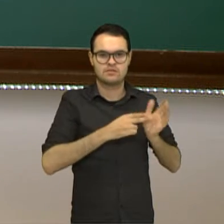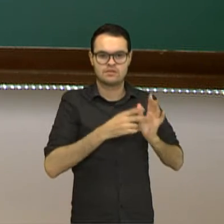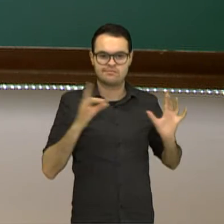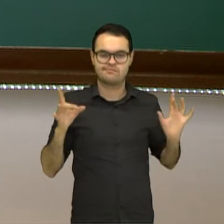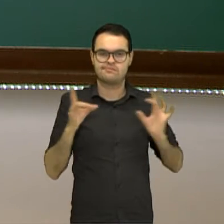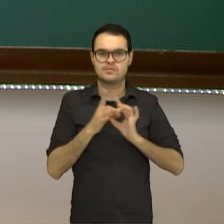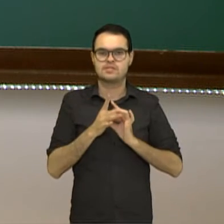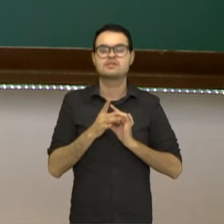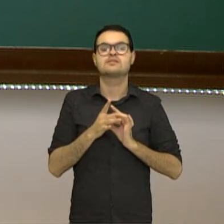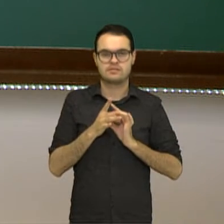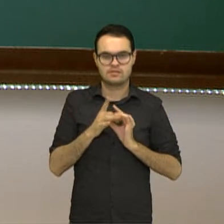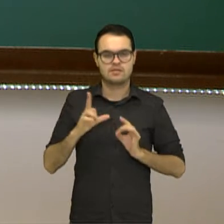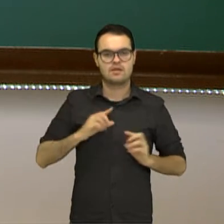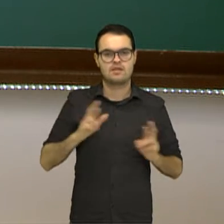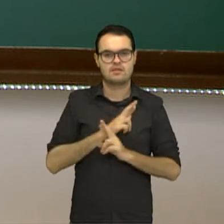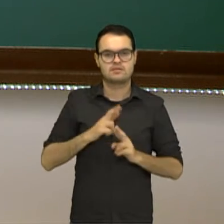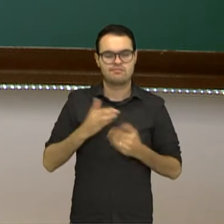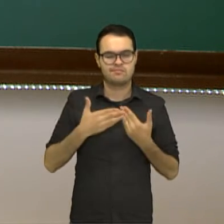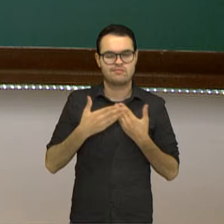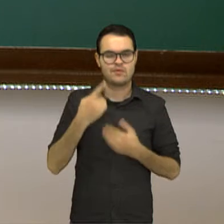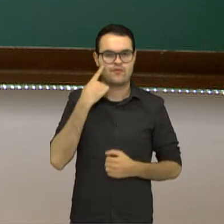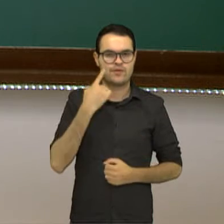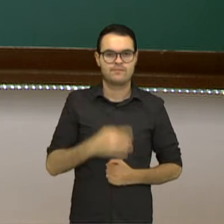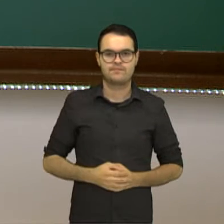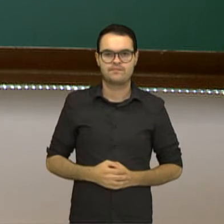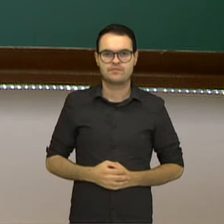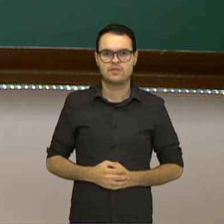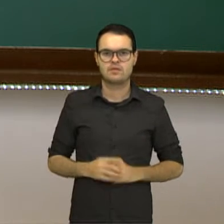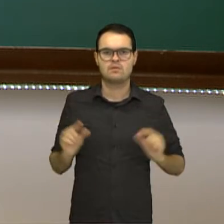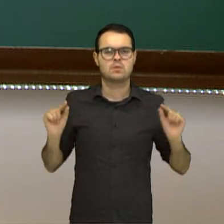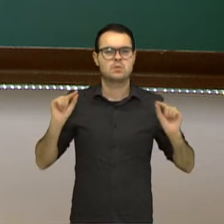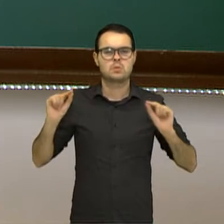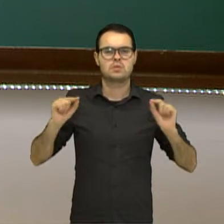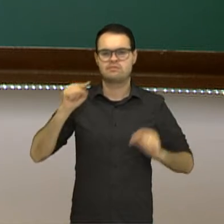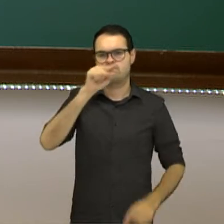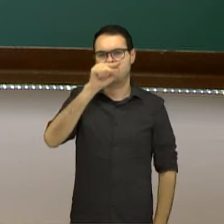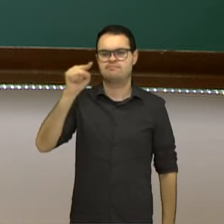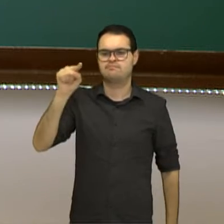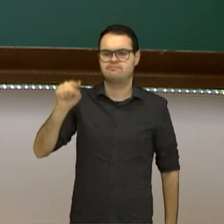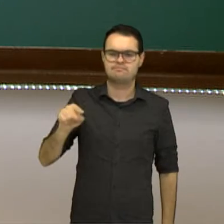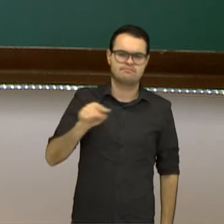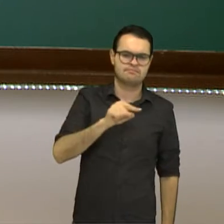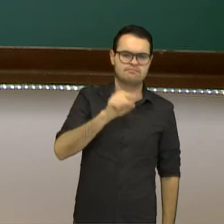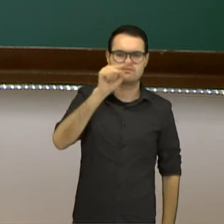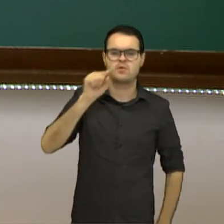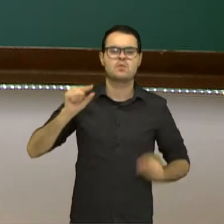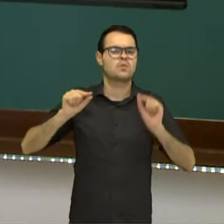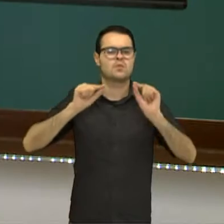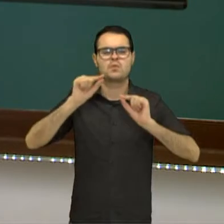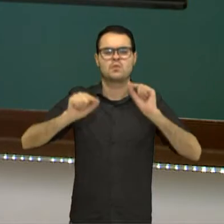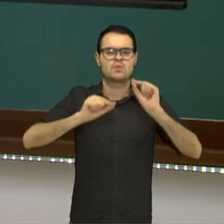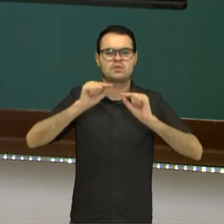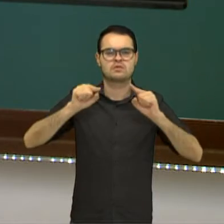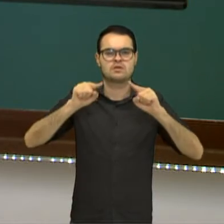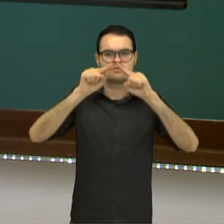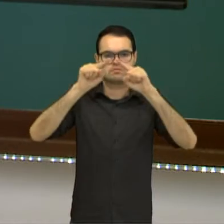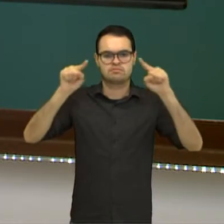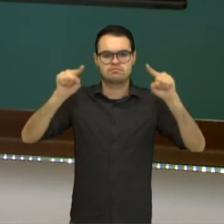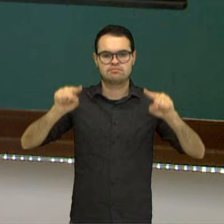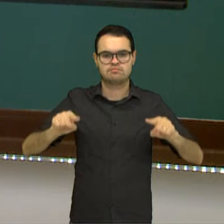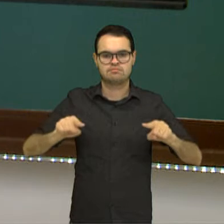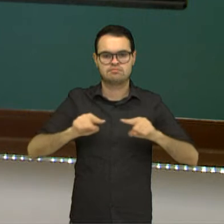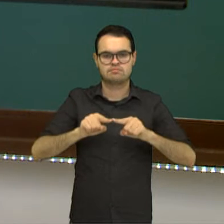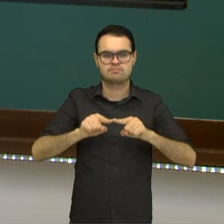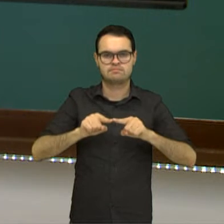potenciação? Sim, e a gente já vai ver daqui a pouco. Mas o que são quadrados? A gente precisa lembrar que os quadrados são figuras